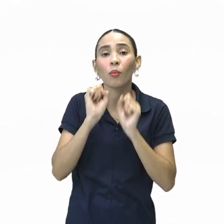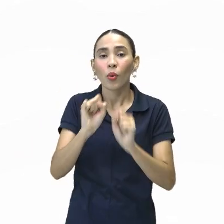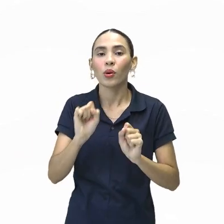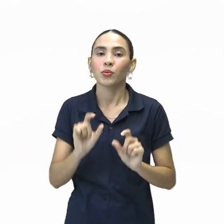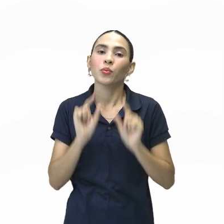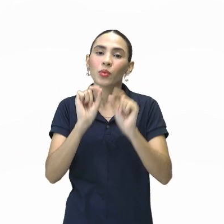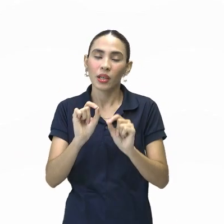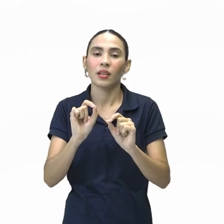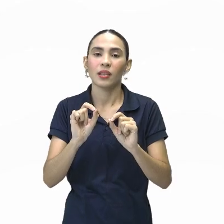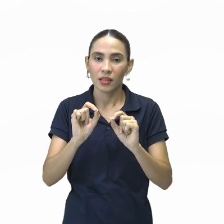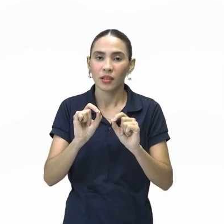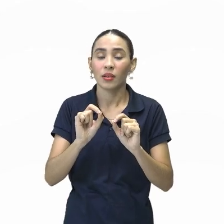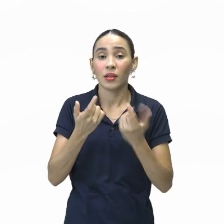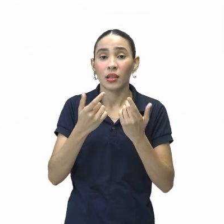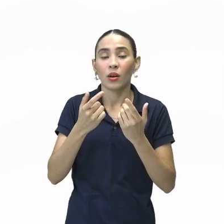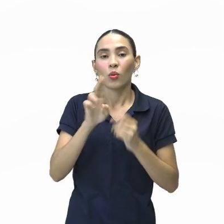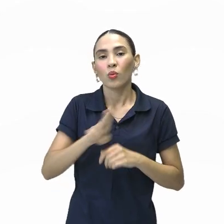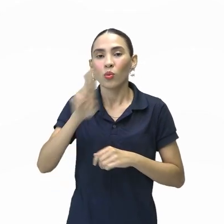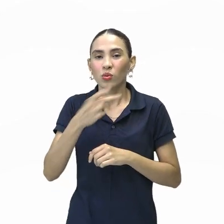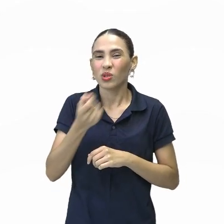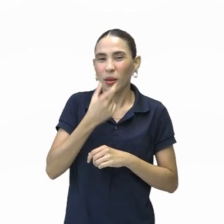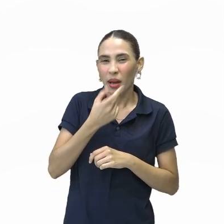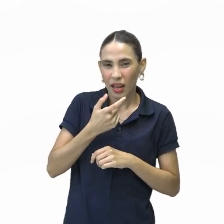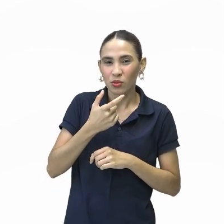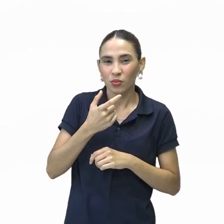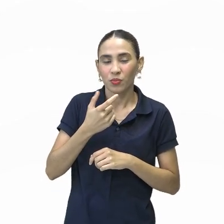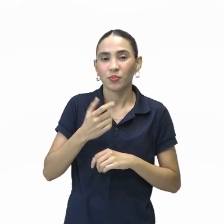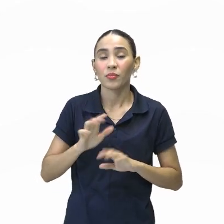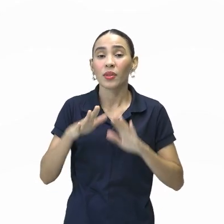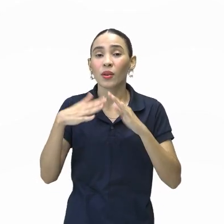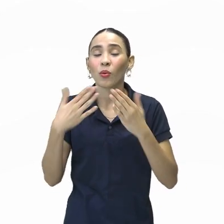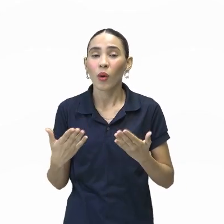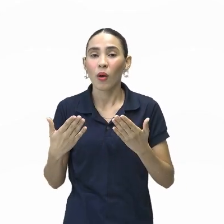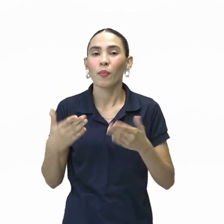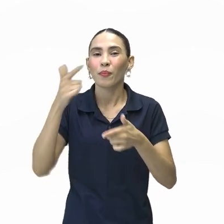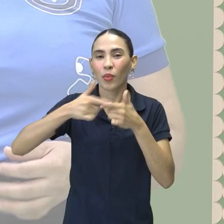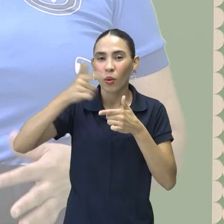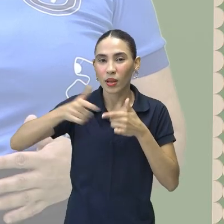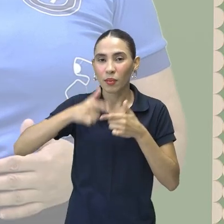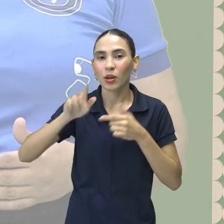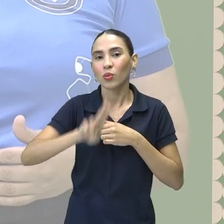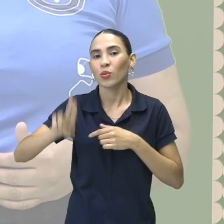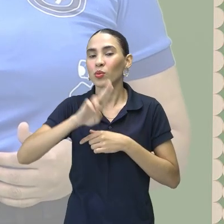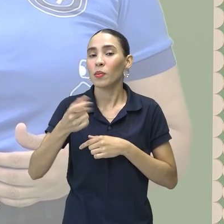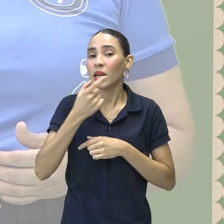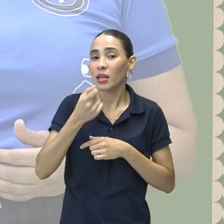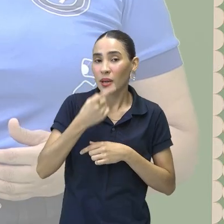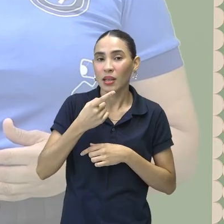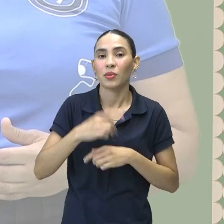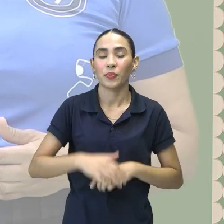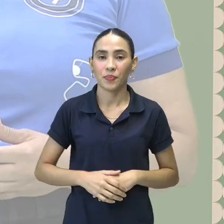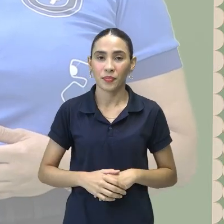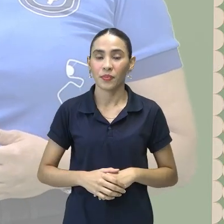ser caracterizado como uso excessivo de medicamentos. E quais são os riscos da automedicação e do